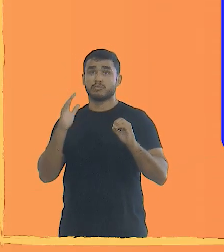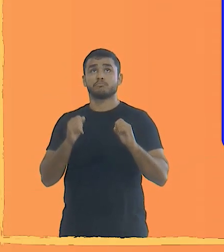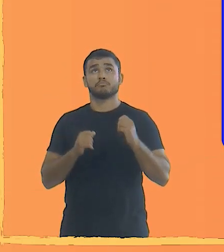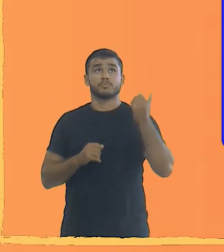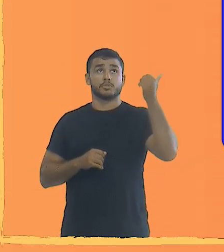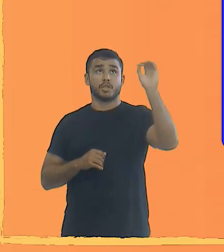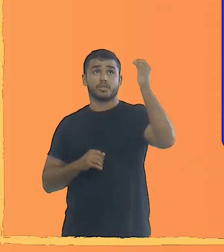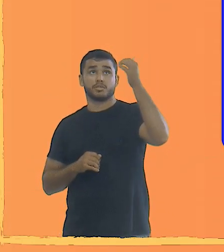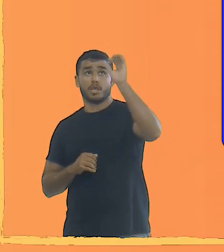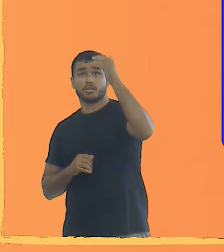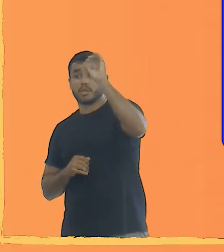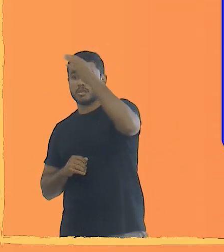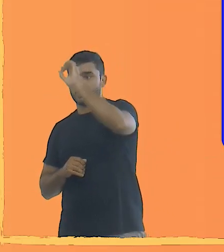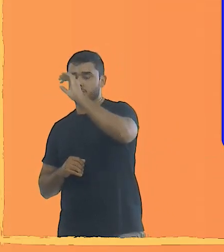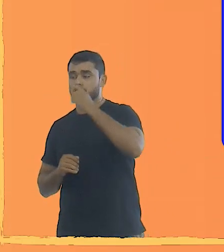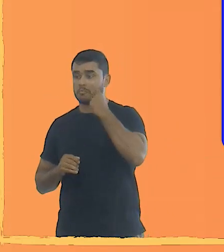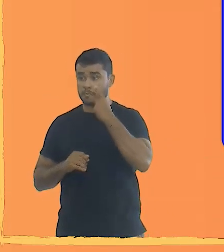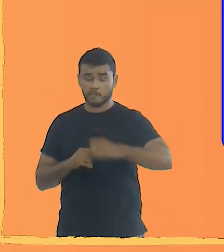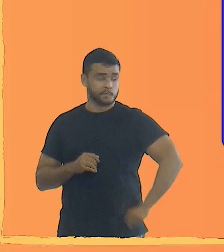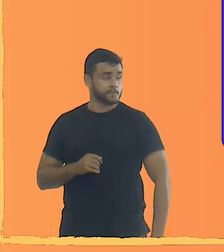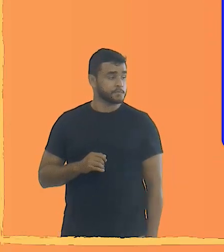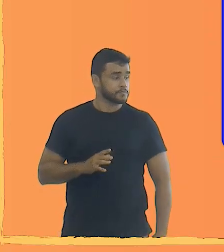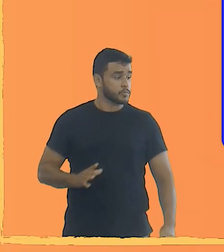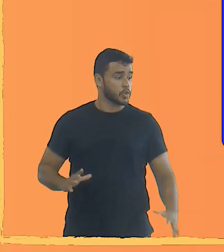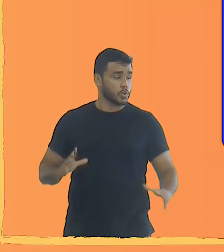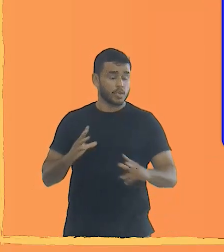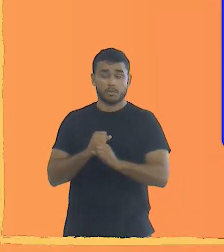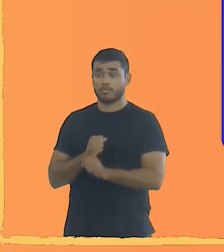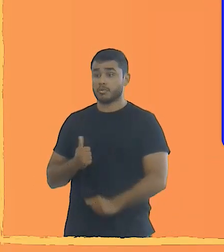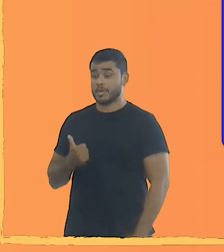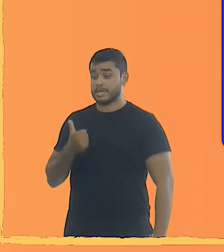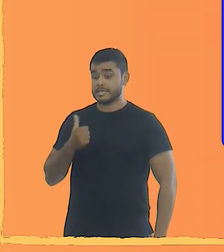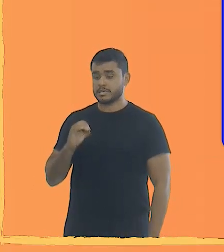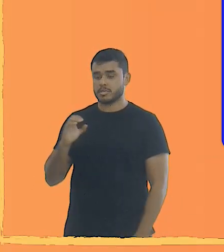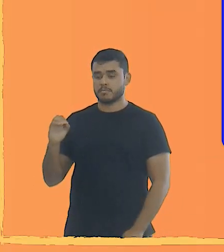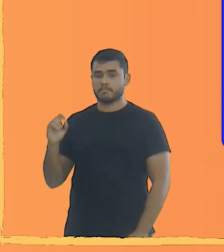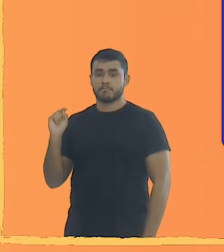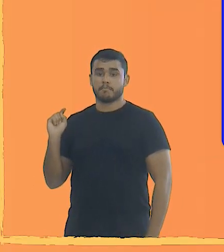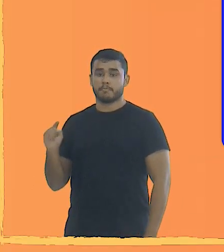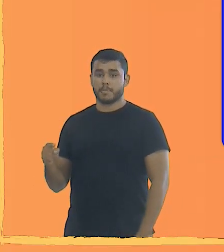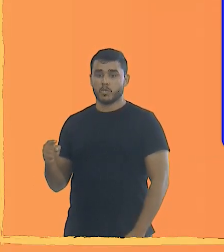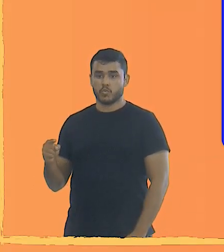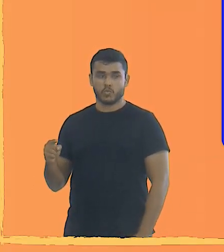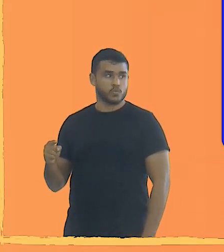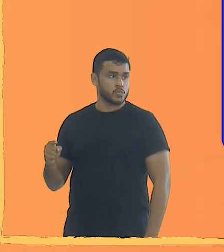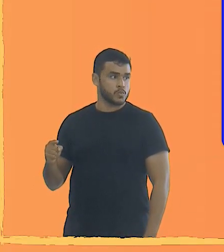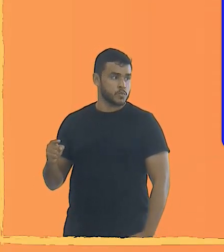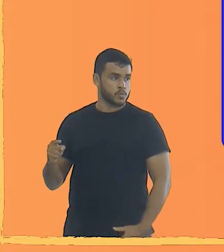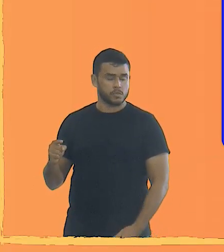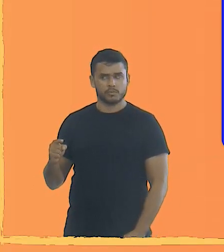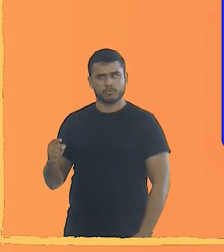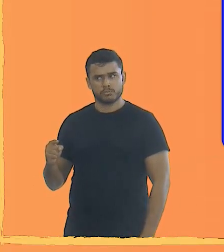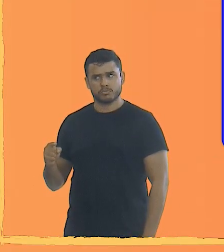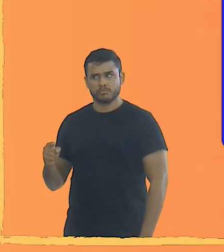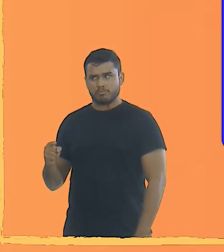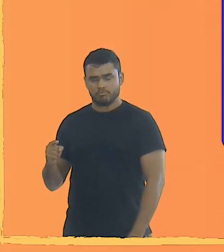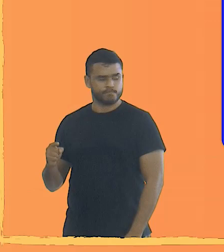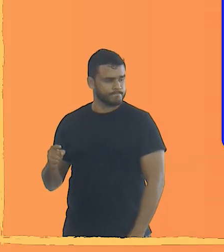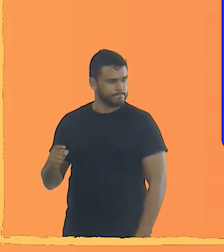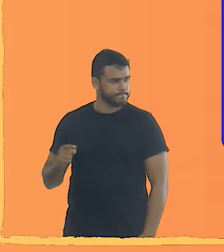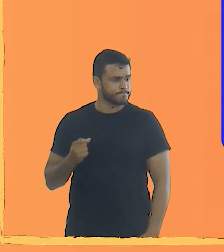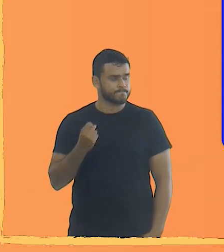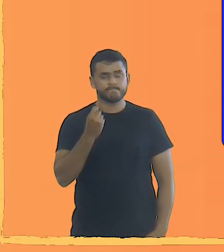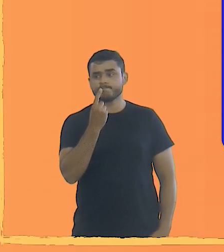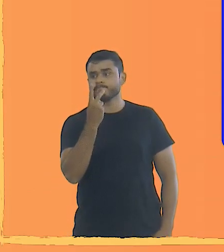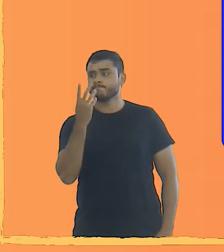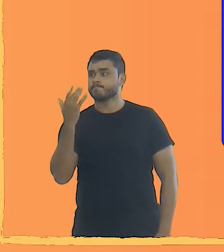o produto, a gente vai encontrar como resultado 100.000 possibilidades. Certo? São 5 zeros que a gente vai